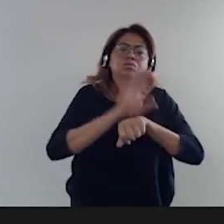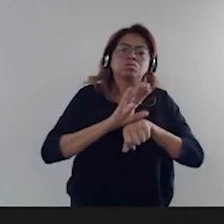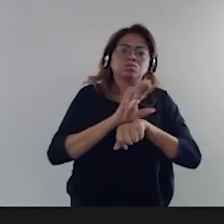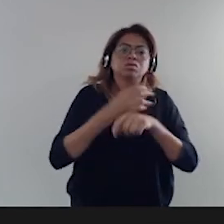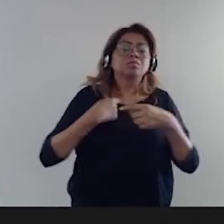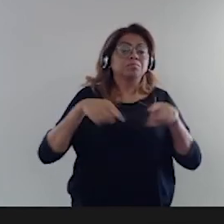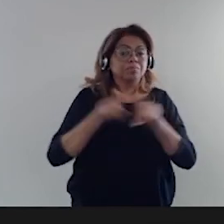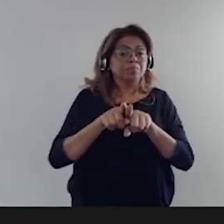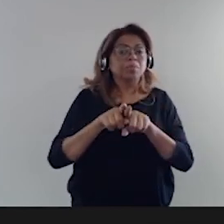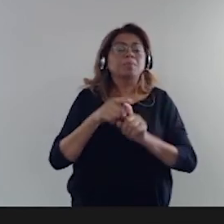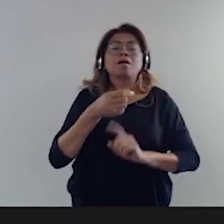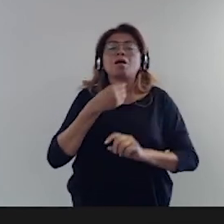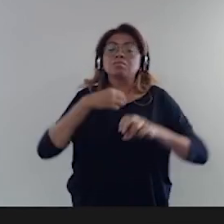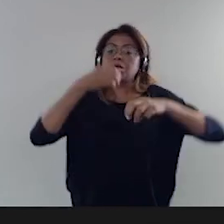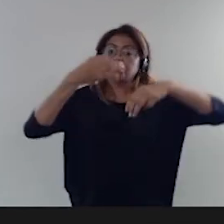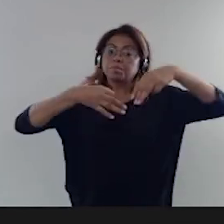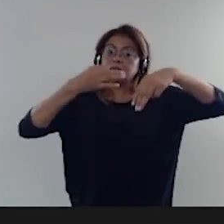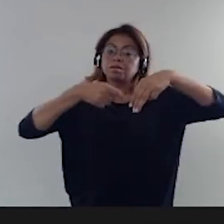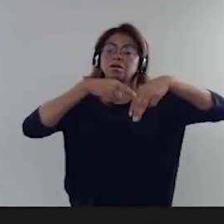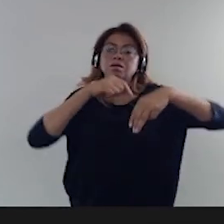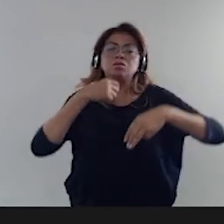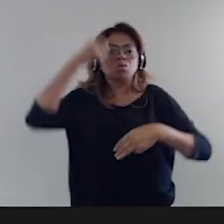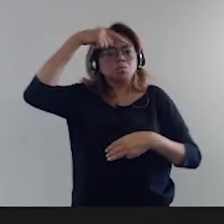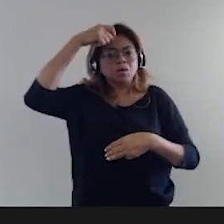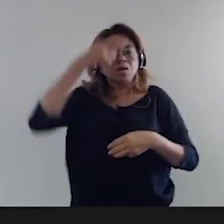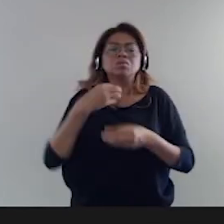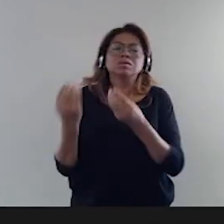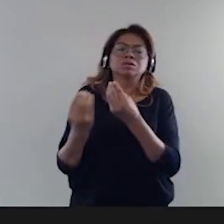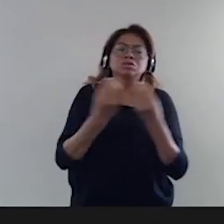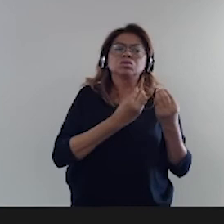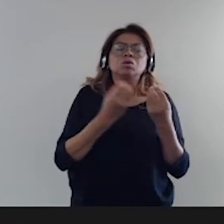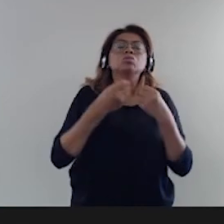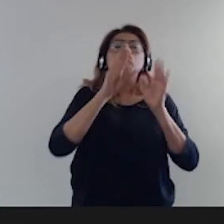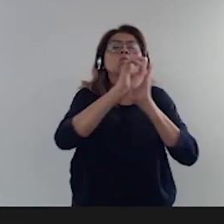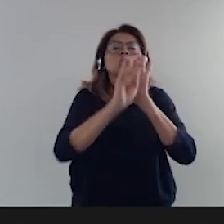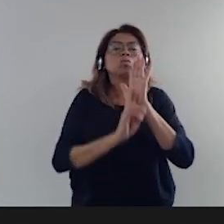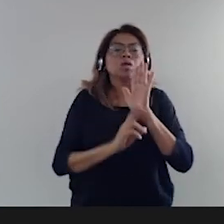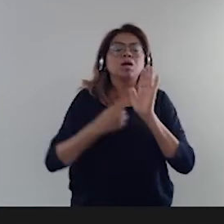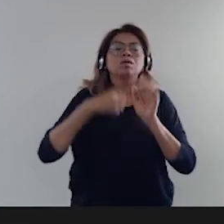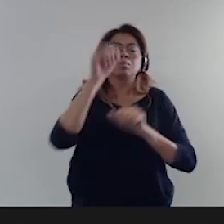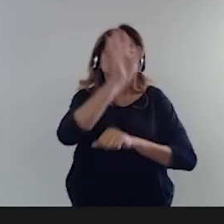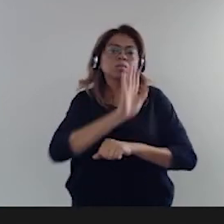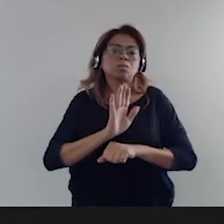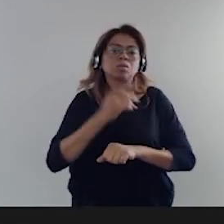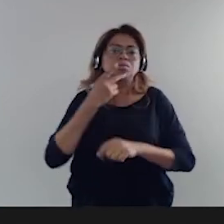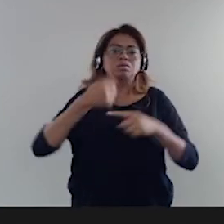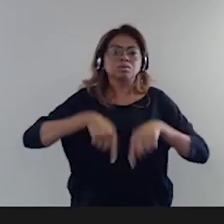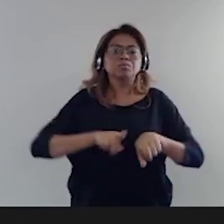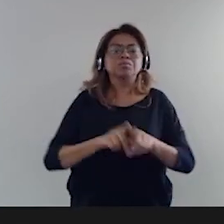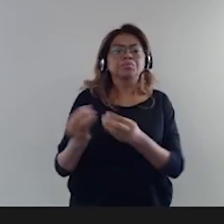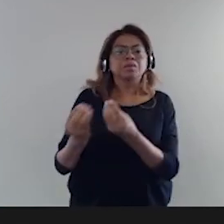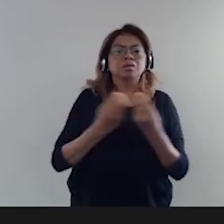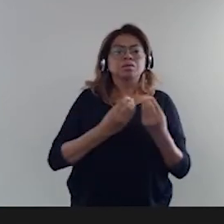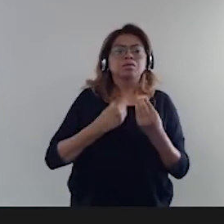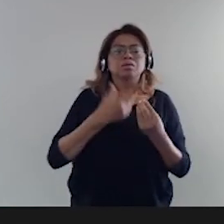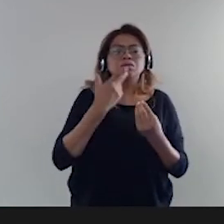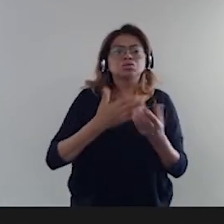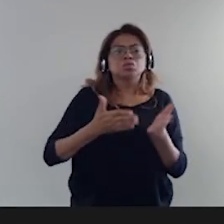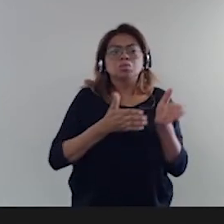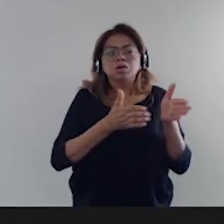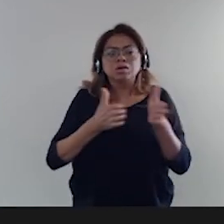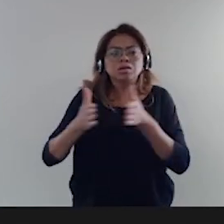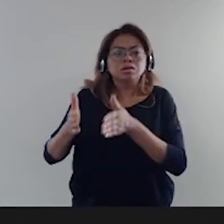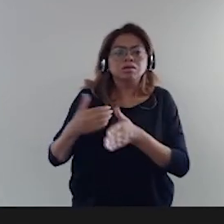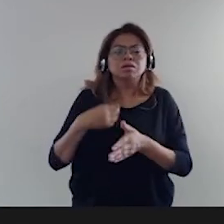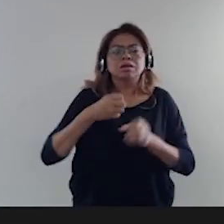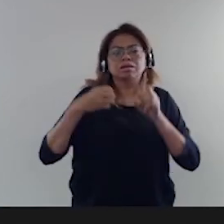a dogmática da eficácia das normas constitucionais do nosso país, dando de forma didática a todos nós